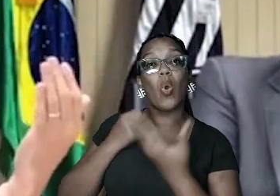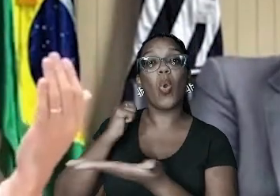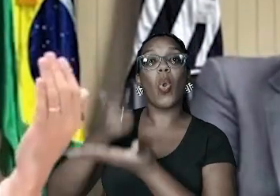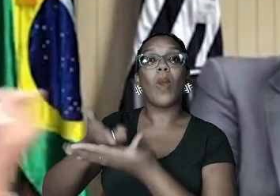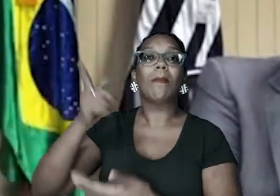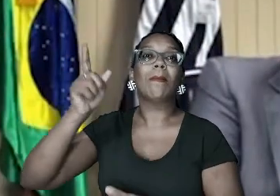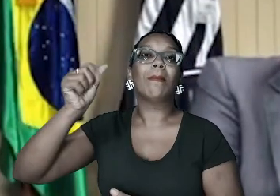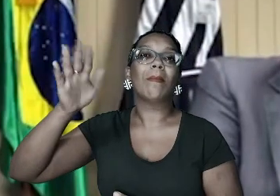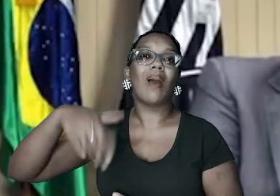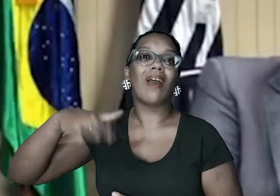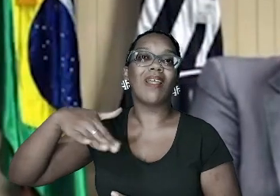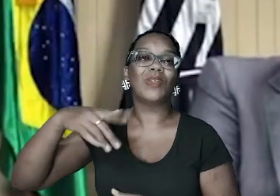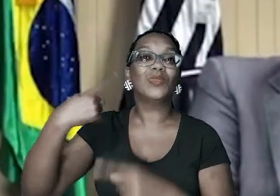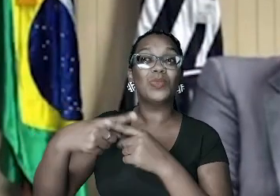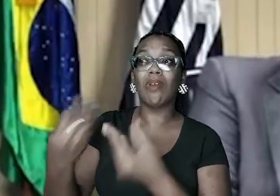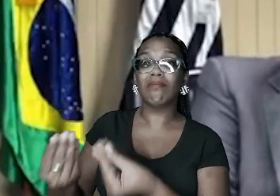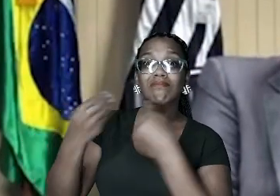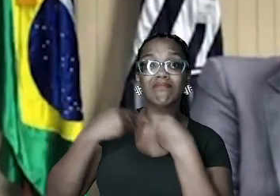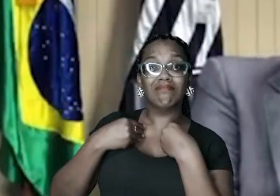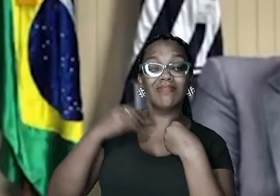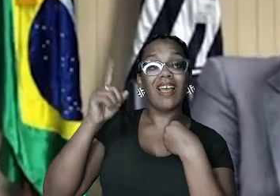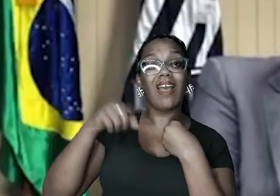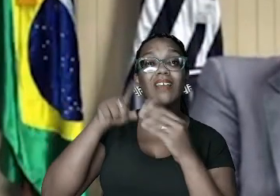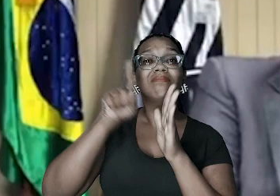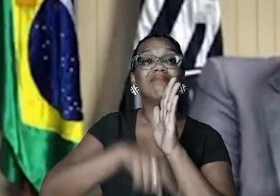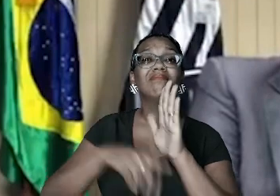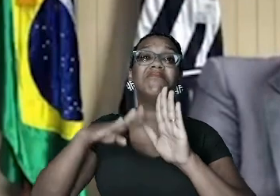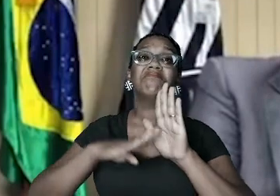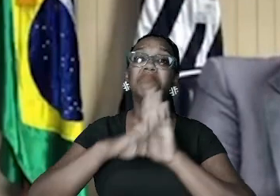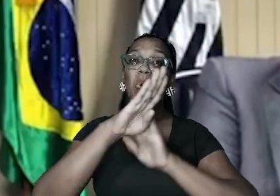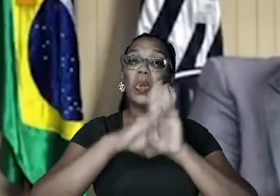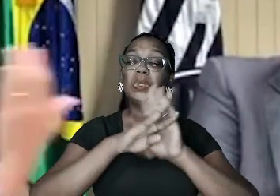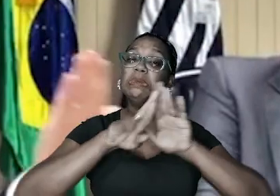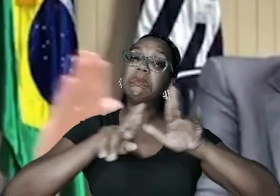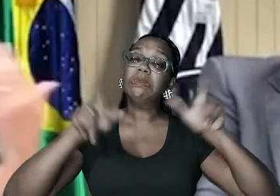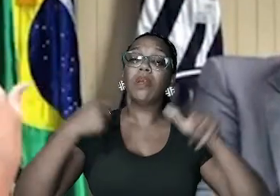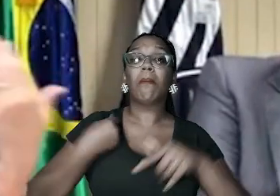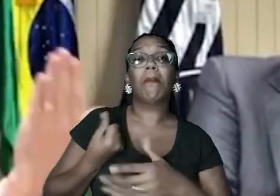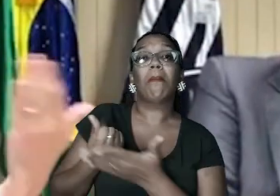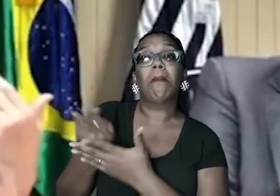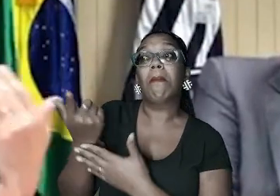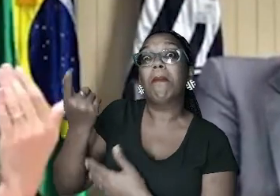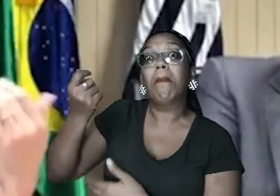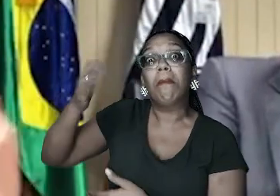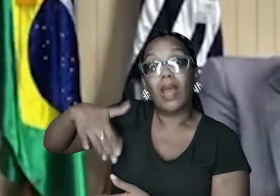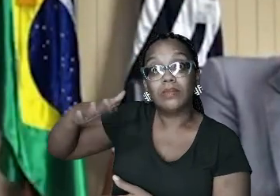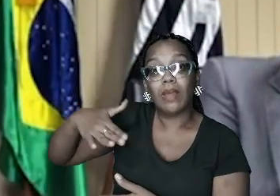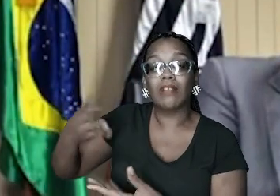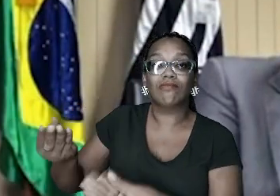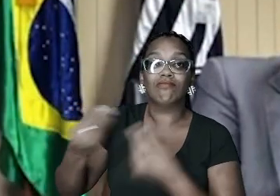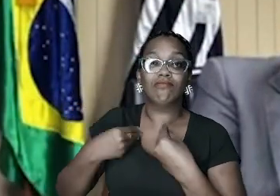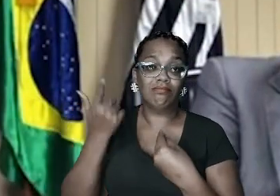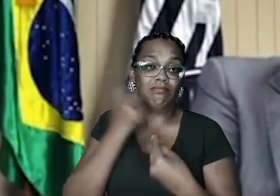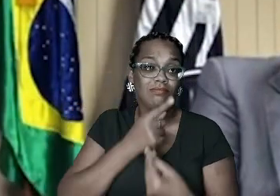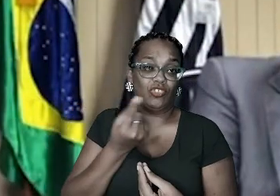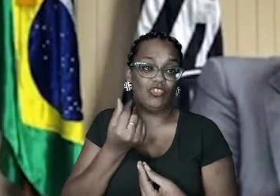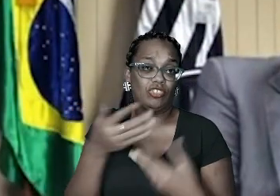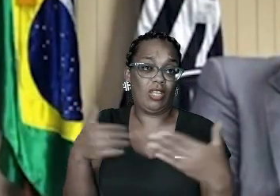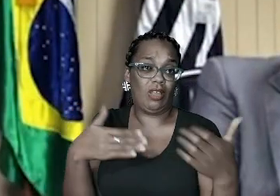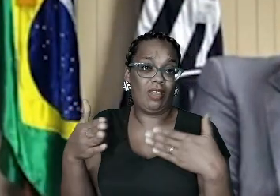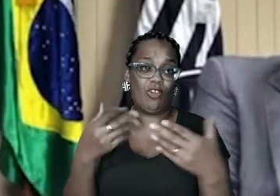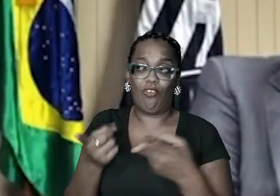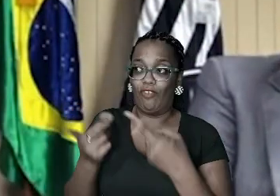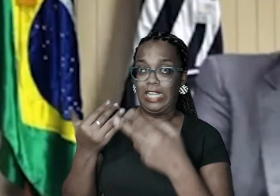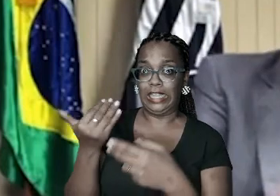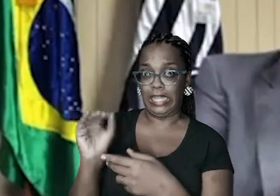o preço vai continuar despencando no dia da entrega eu compro mais barato porque a entrega é de ferida e mercado de bolso eu compro mais barato